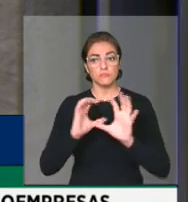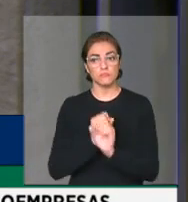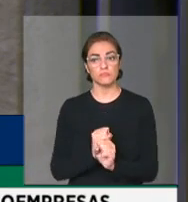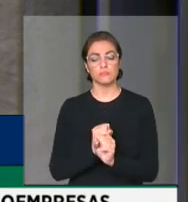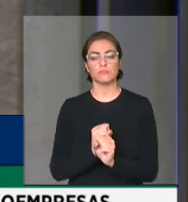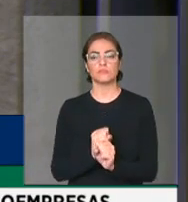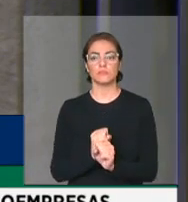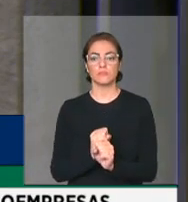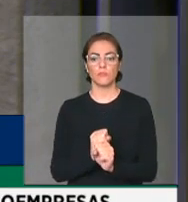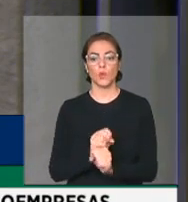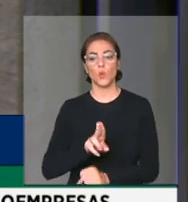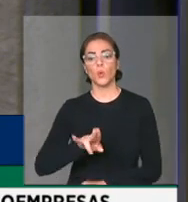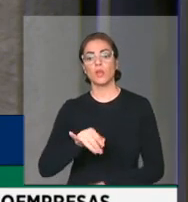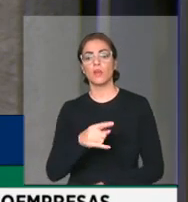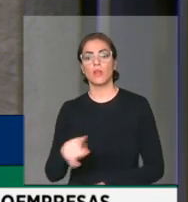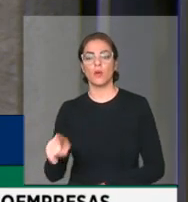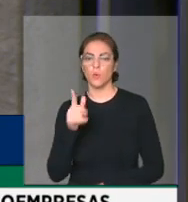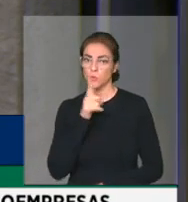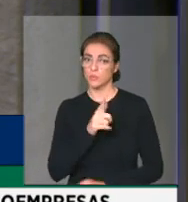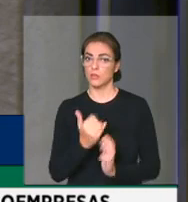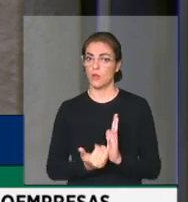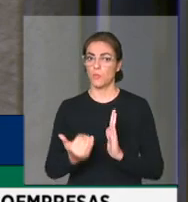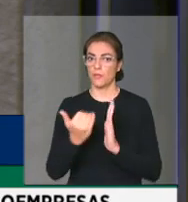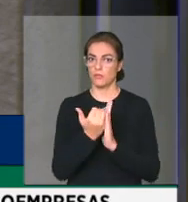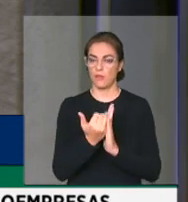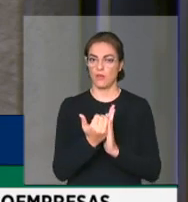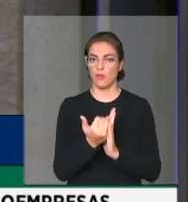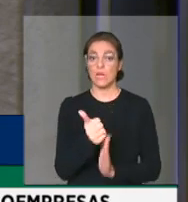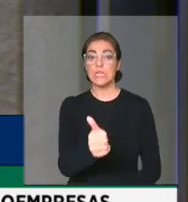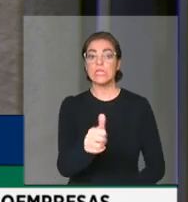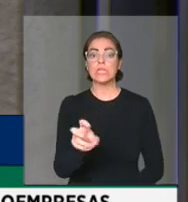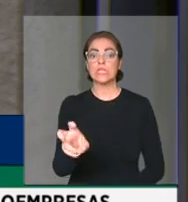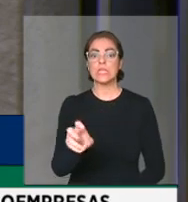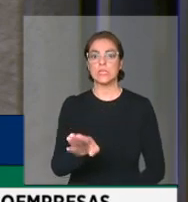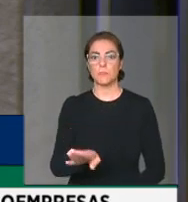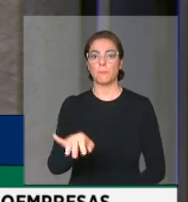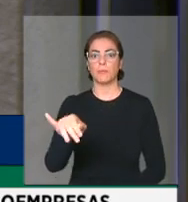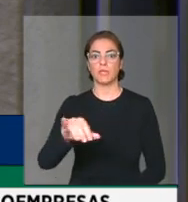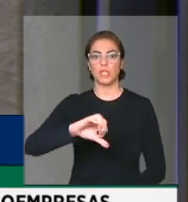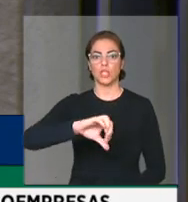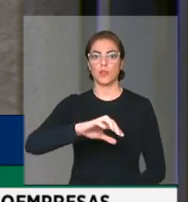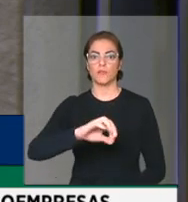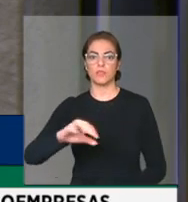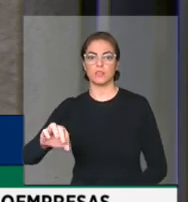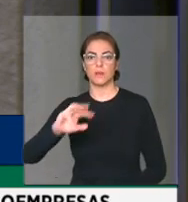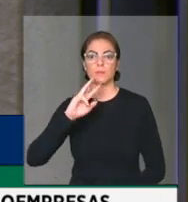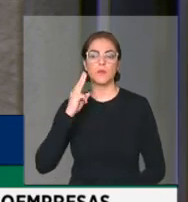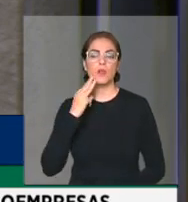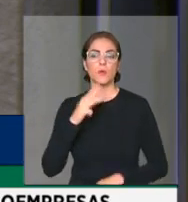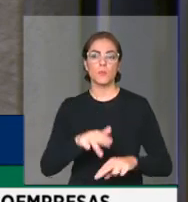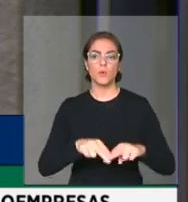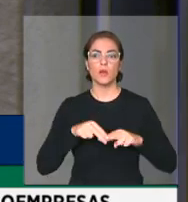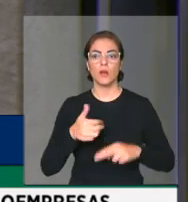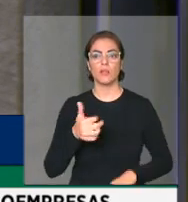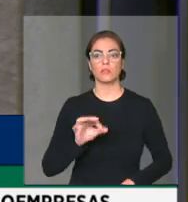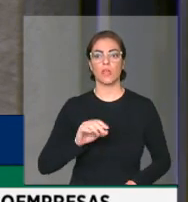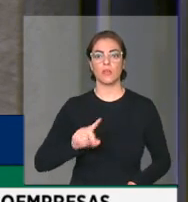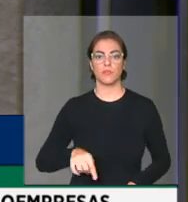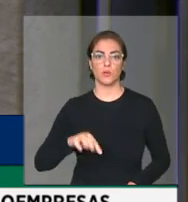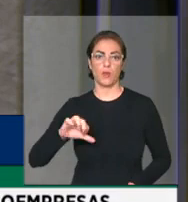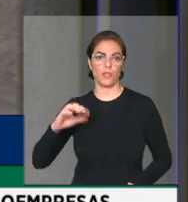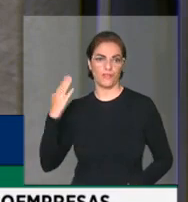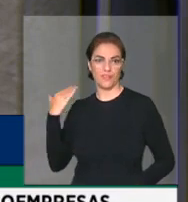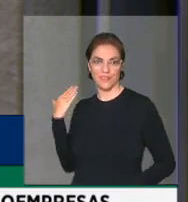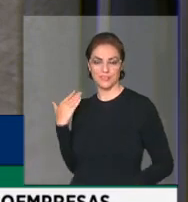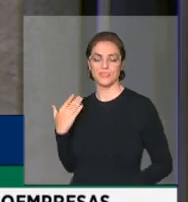de participação da União, que conseguimos aumentar para 15 bilhões e 900 milhões, em face dos 10,9 originalmente